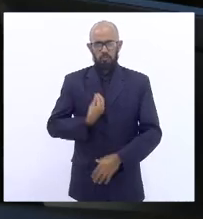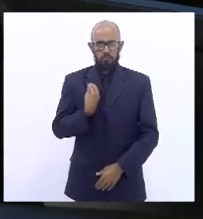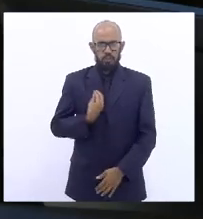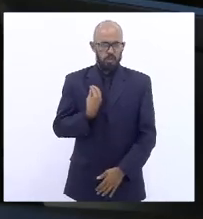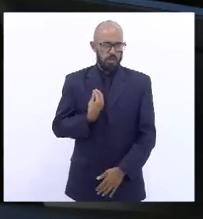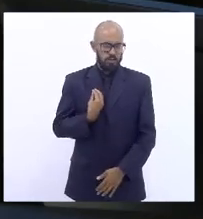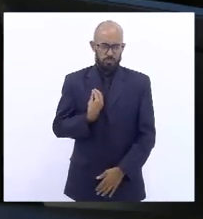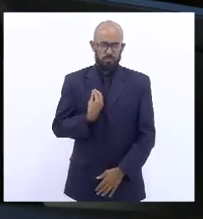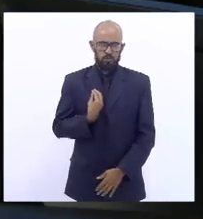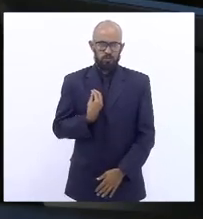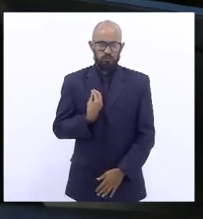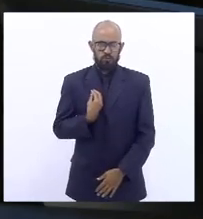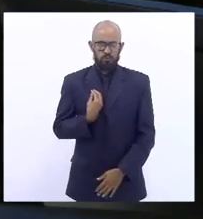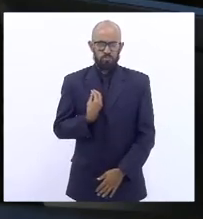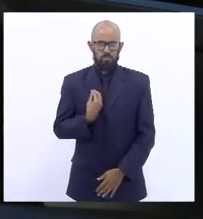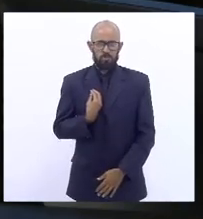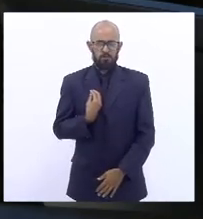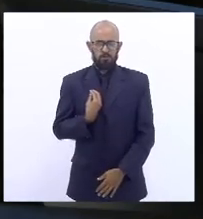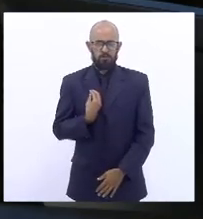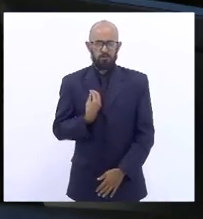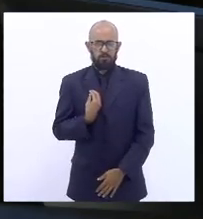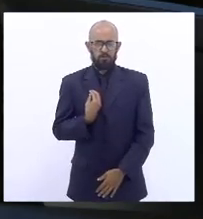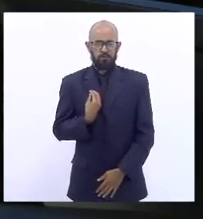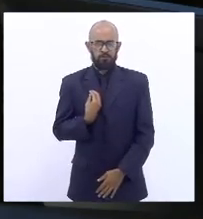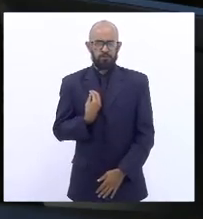assim. Ainda,